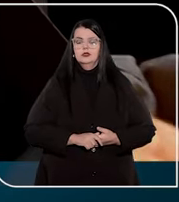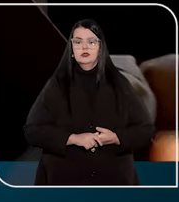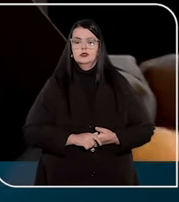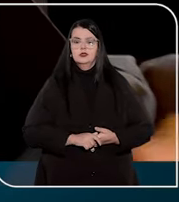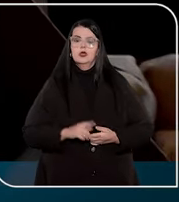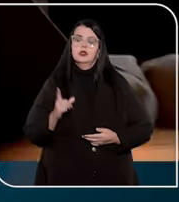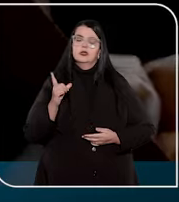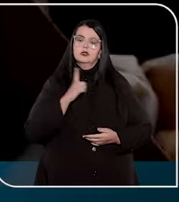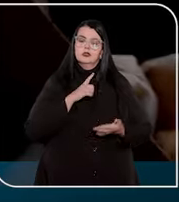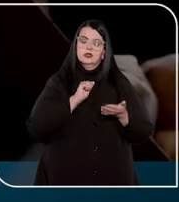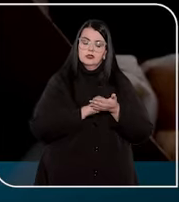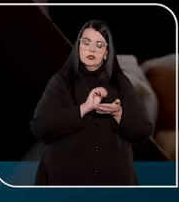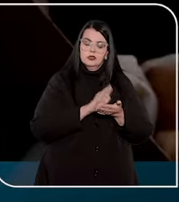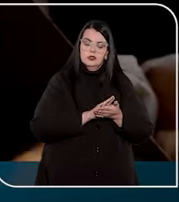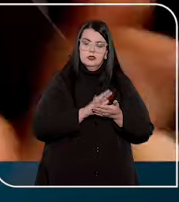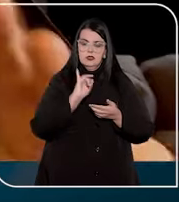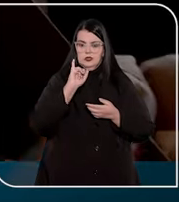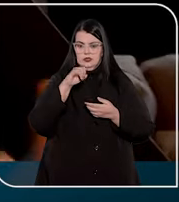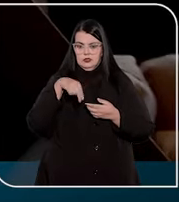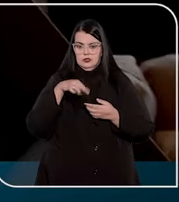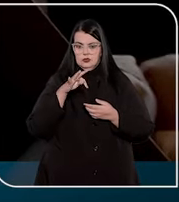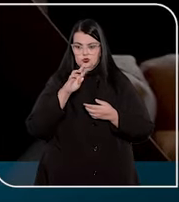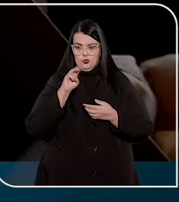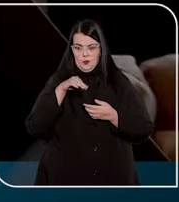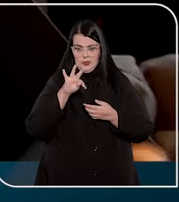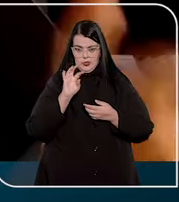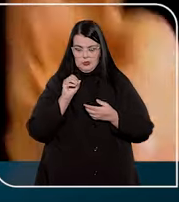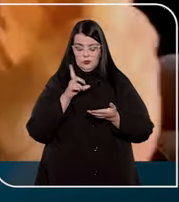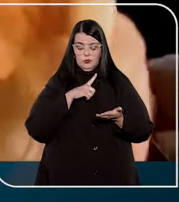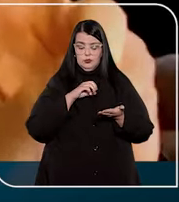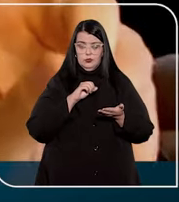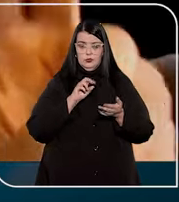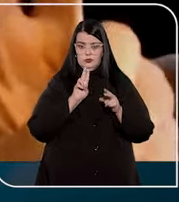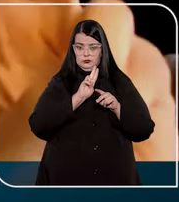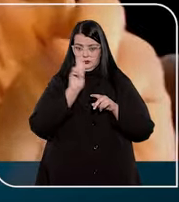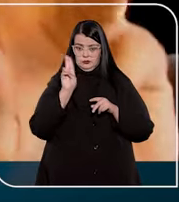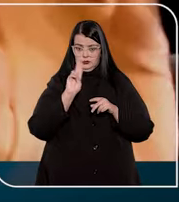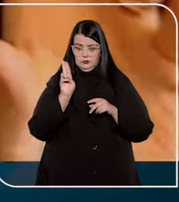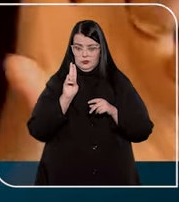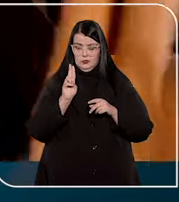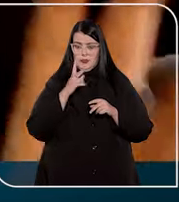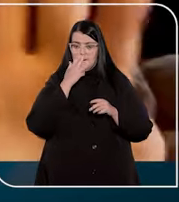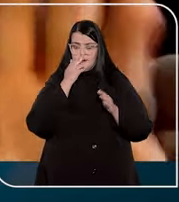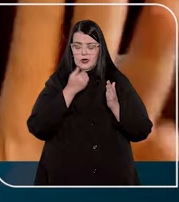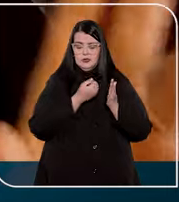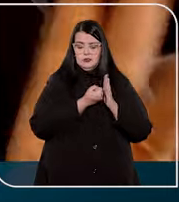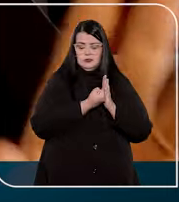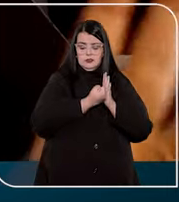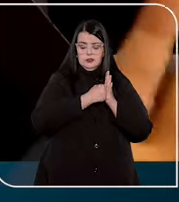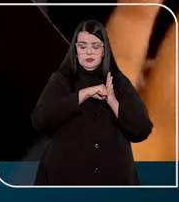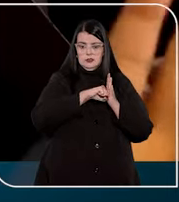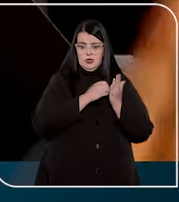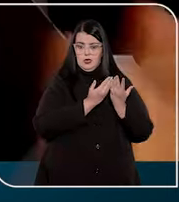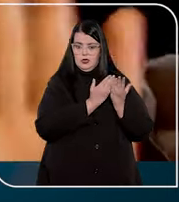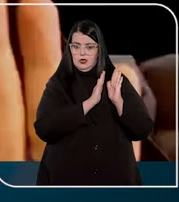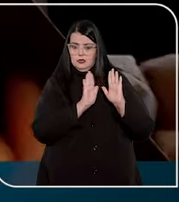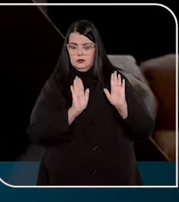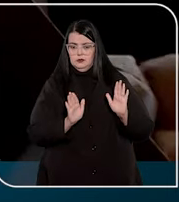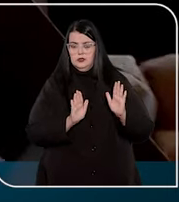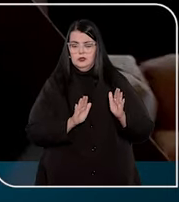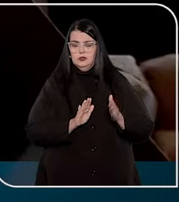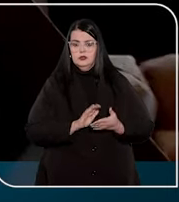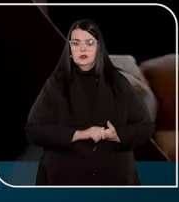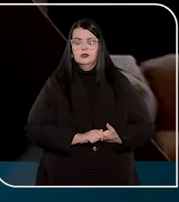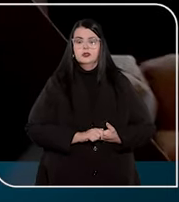de instrumento, que não cabe mais para. O pessoal gosta muito de usar aquela expressão destrancar o recurso especial extraordinário.